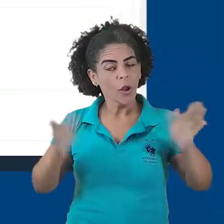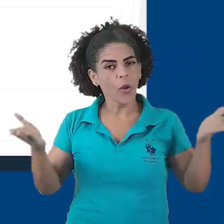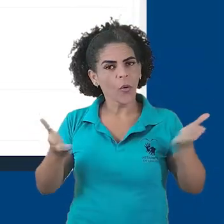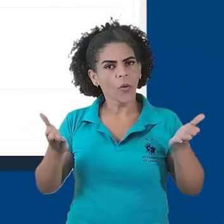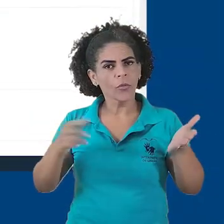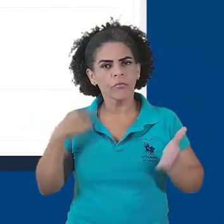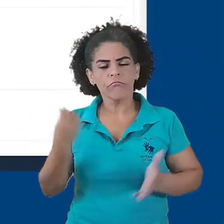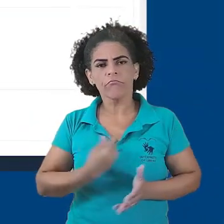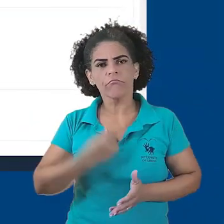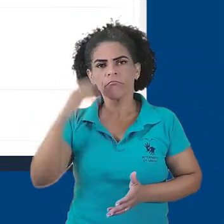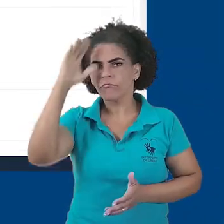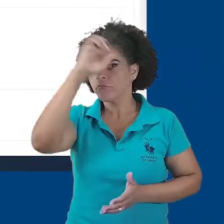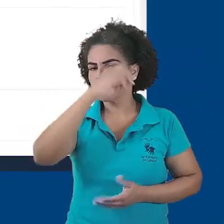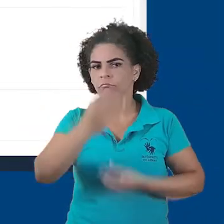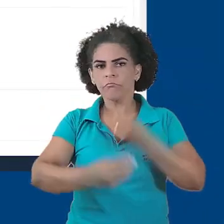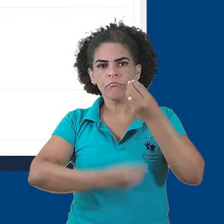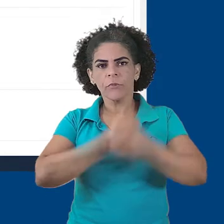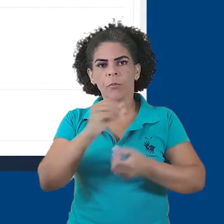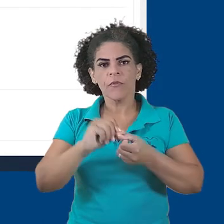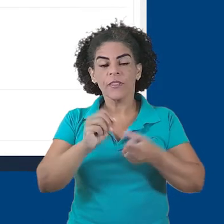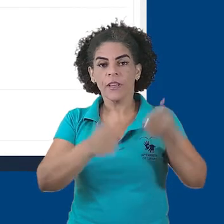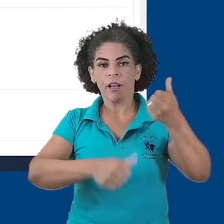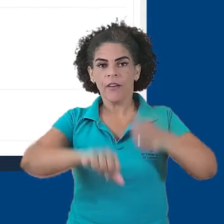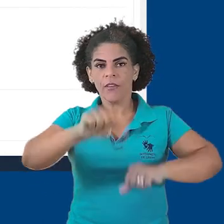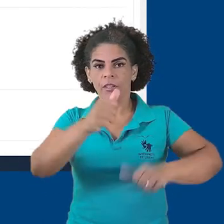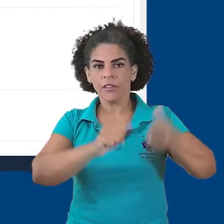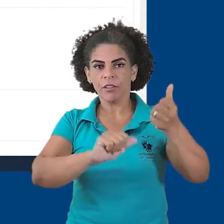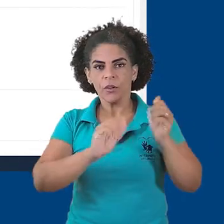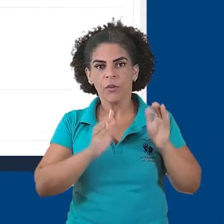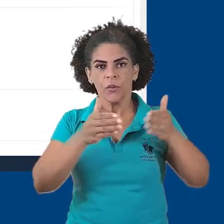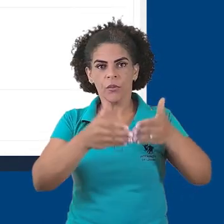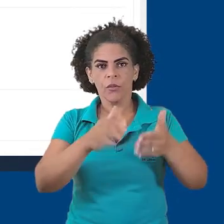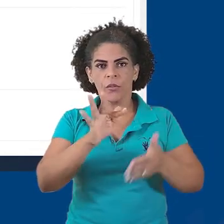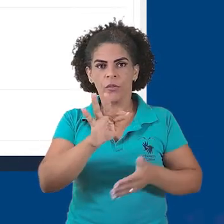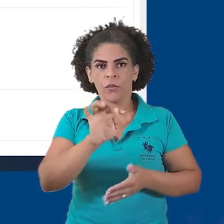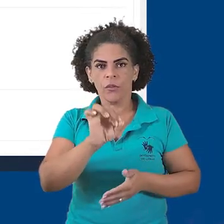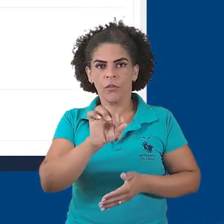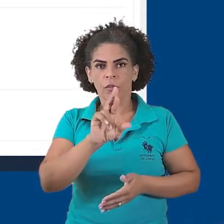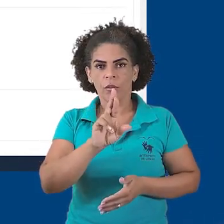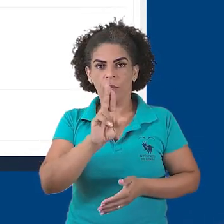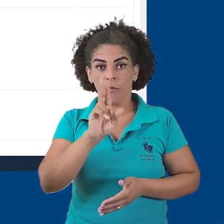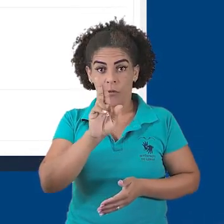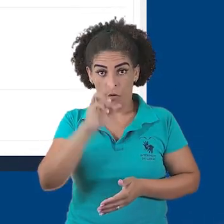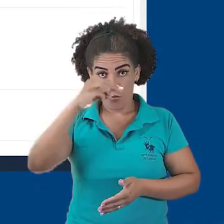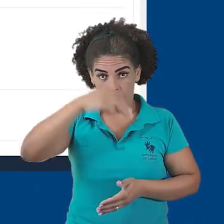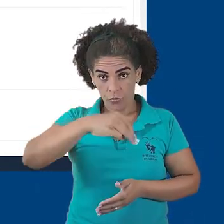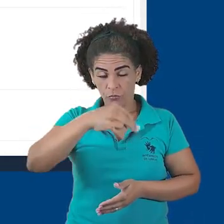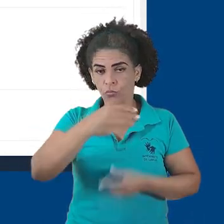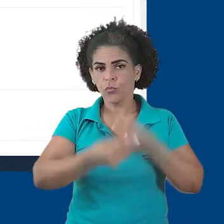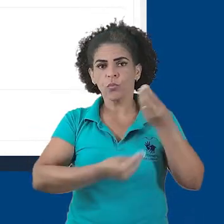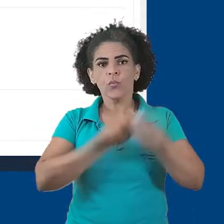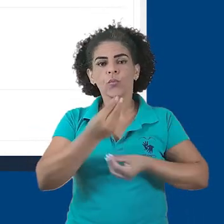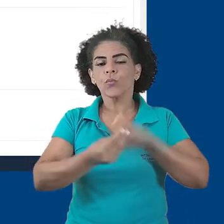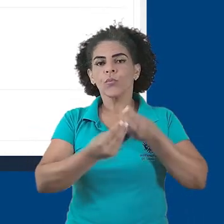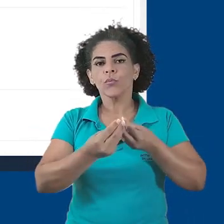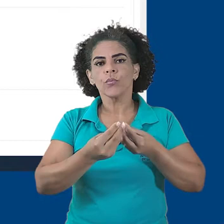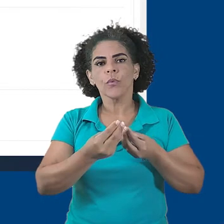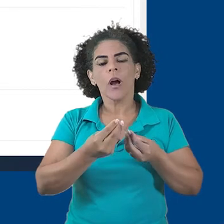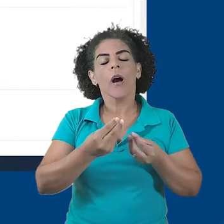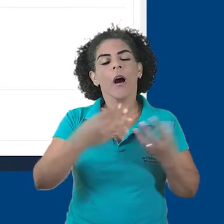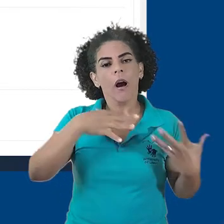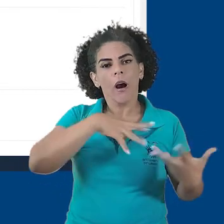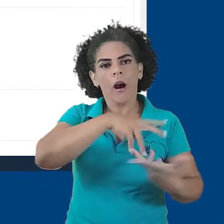Olá, hoje vamos aprender como fazer a avaliação de um fórum que é avaliativo usando os métodos